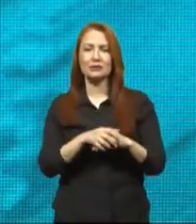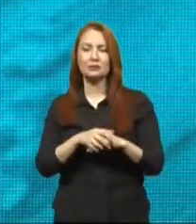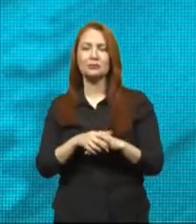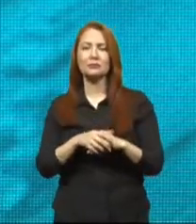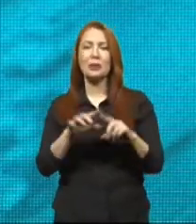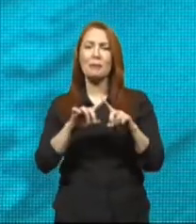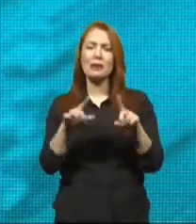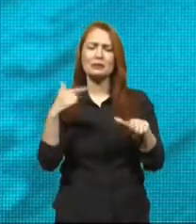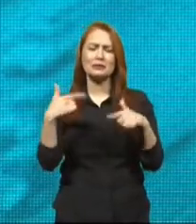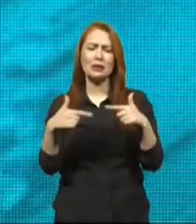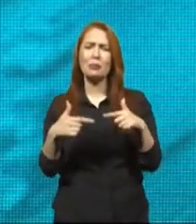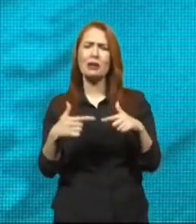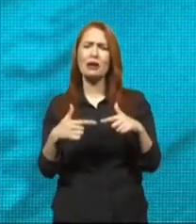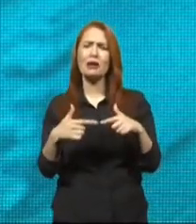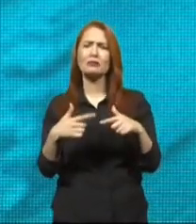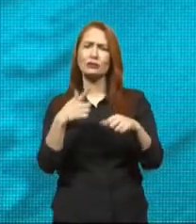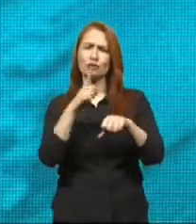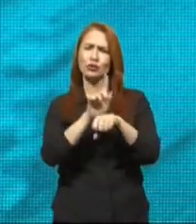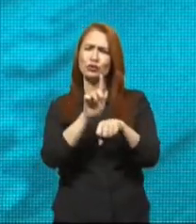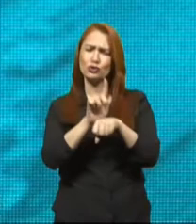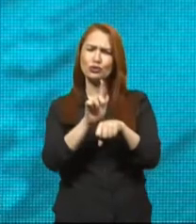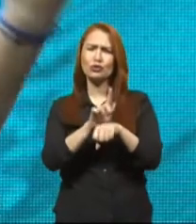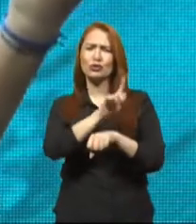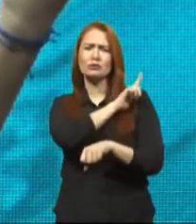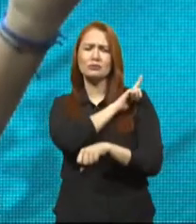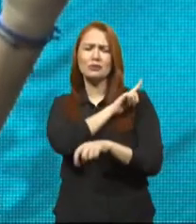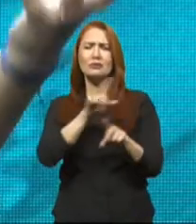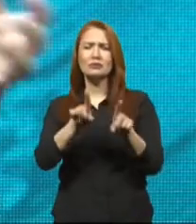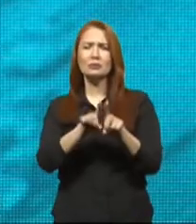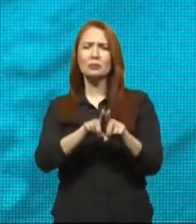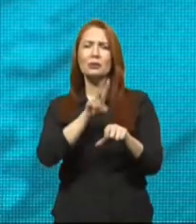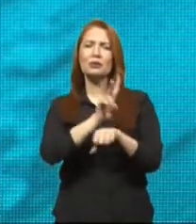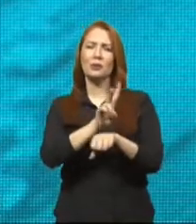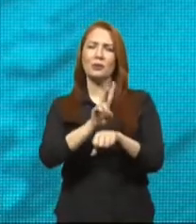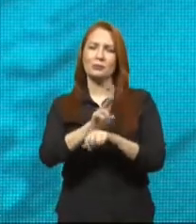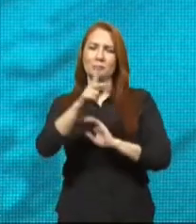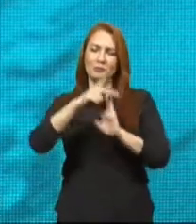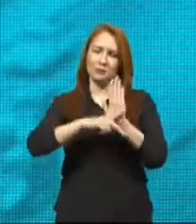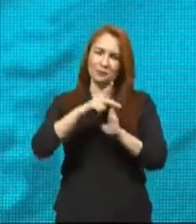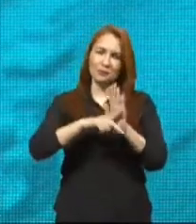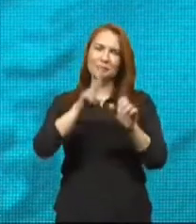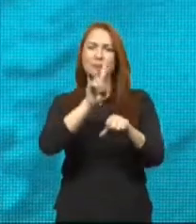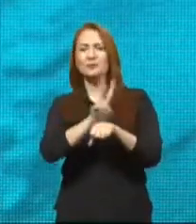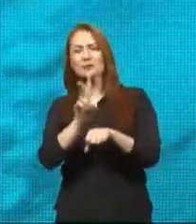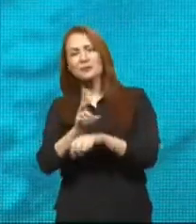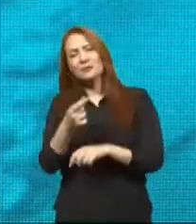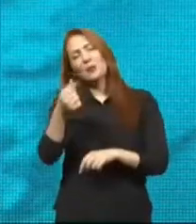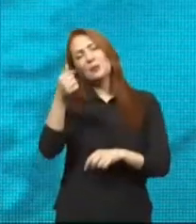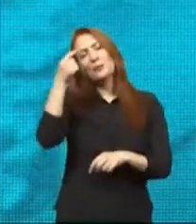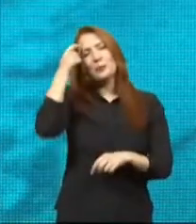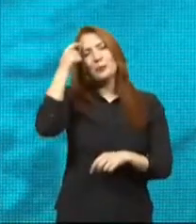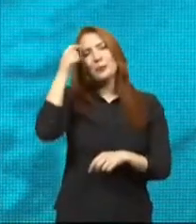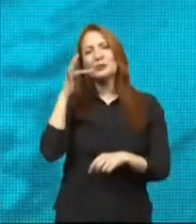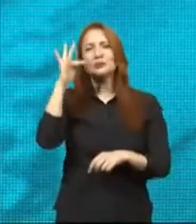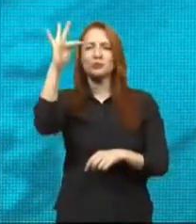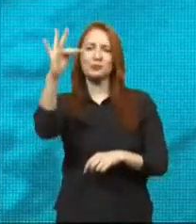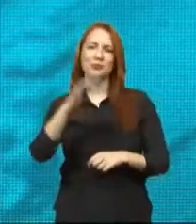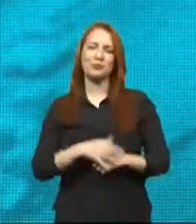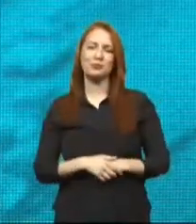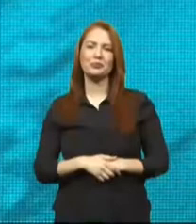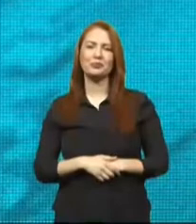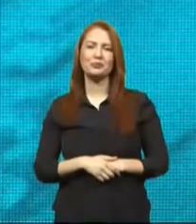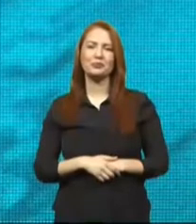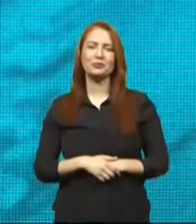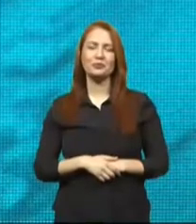cooperativas, mas trabalhar na gestão, né? Trabalhar, enfim, cuidando dos projetos, cuidando do dinheiro, pensando no futuro. E eu queria